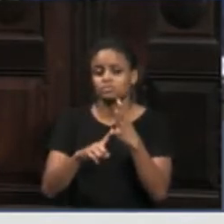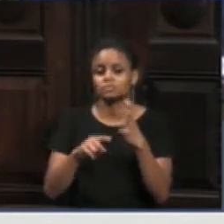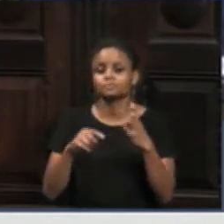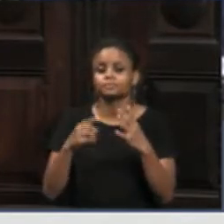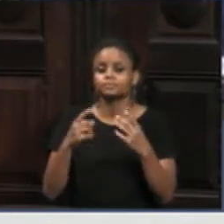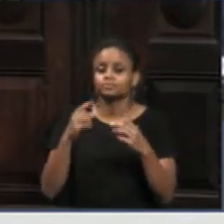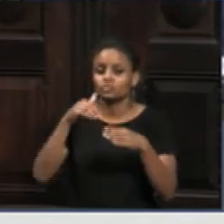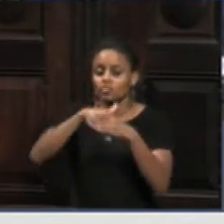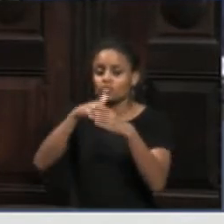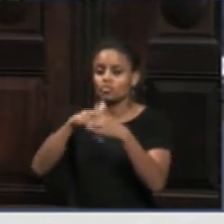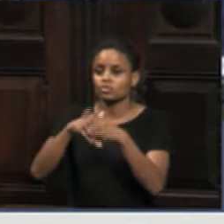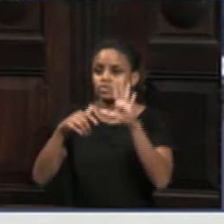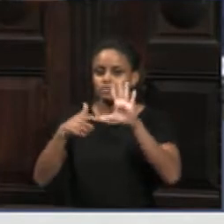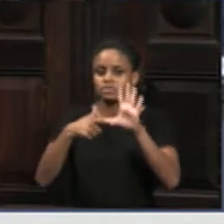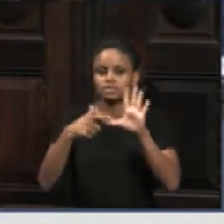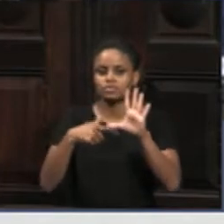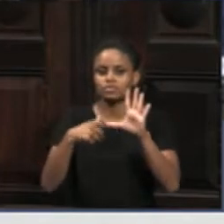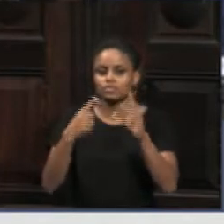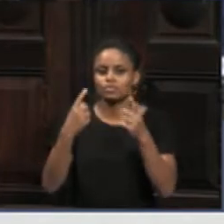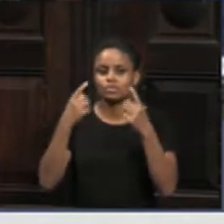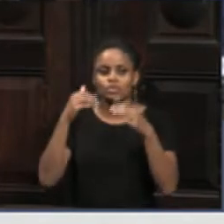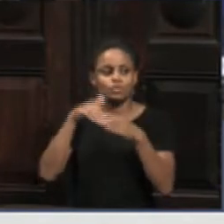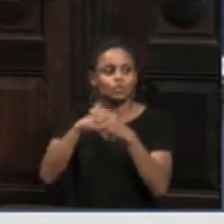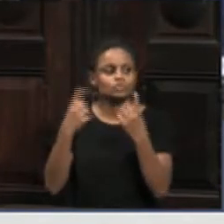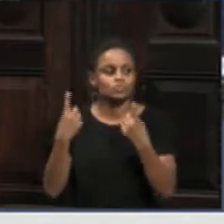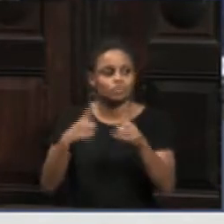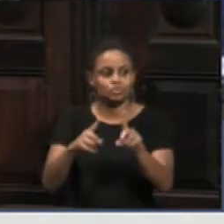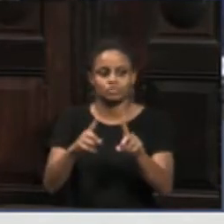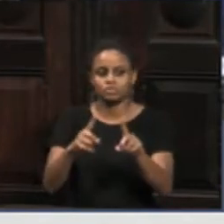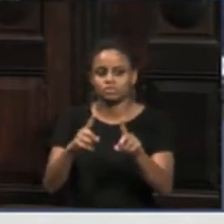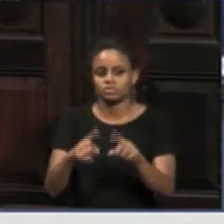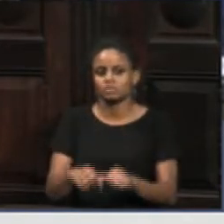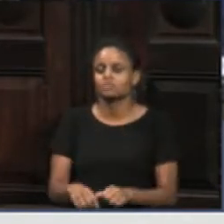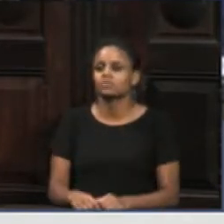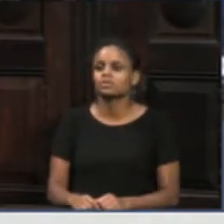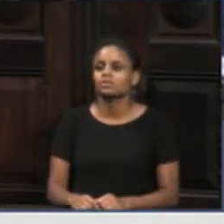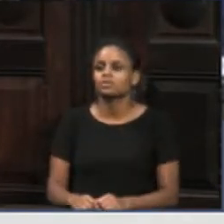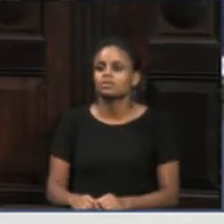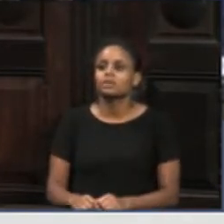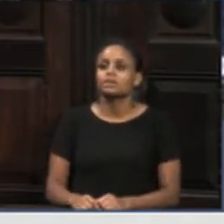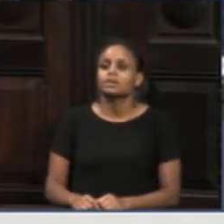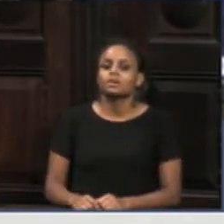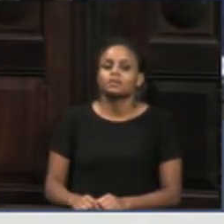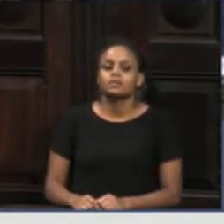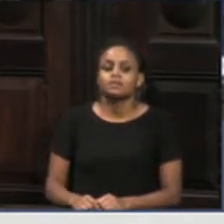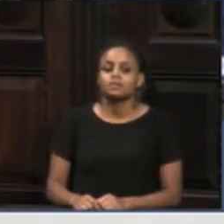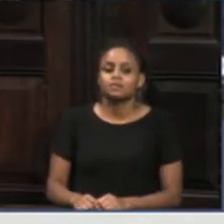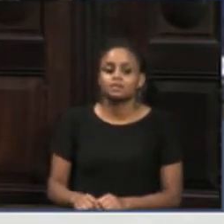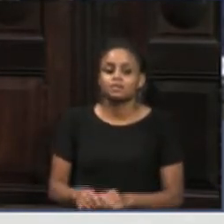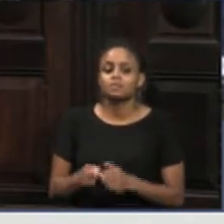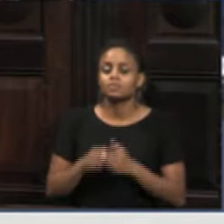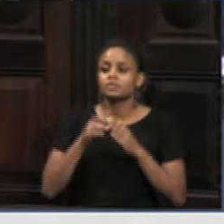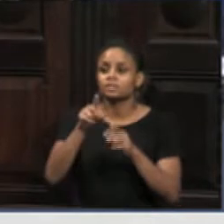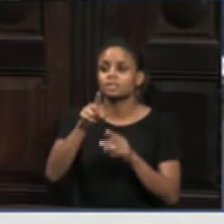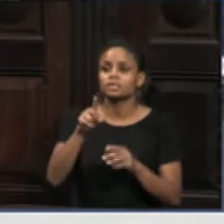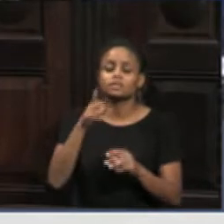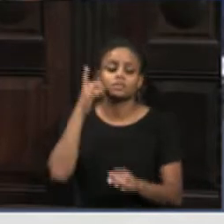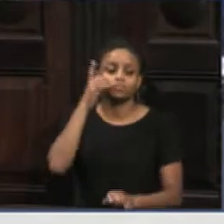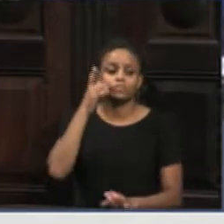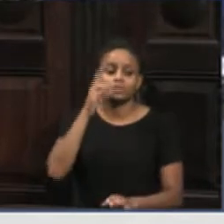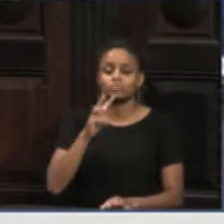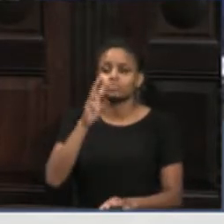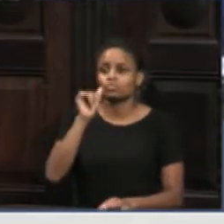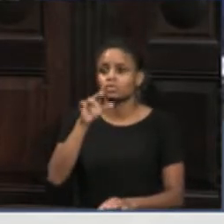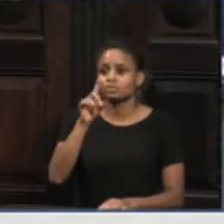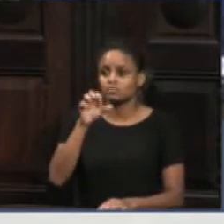e Marcelo Freixo. Indicação legislativa 283 de 2018, de autoria do deputado Anderson Nogueira. Solicita ao excelentíssimo senhor